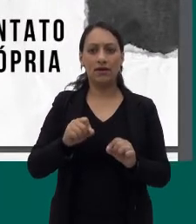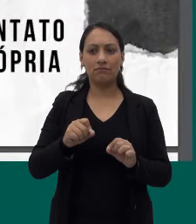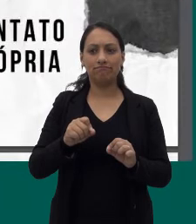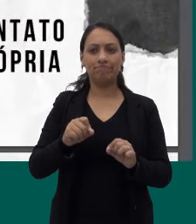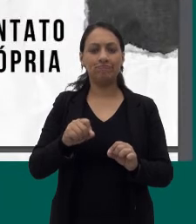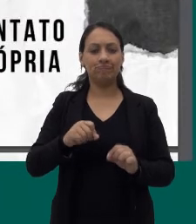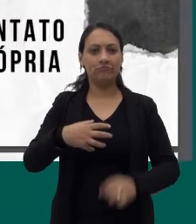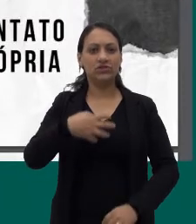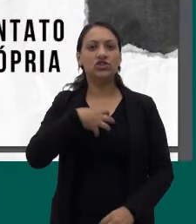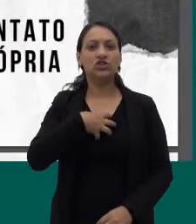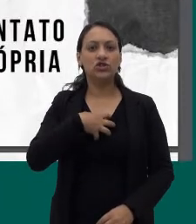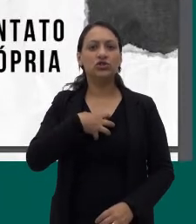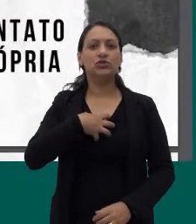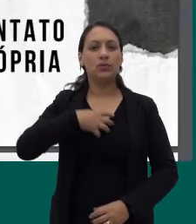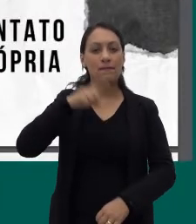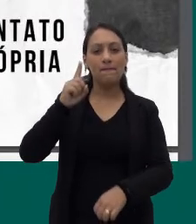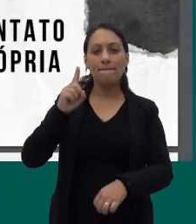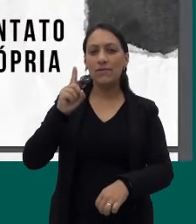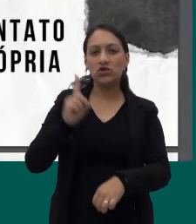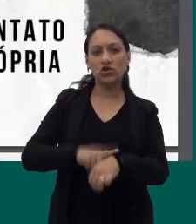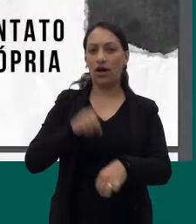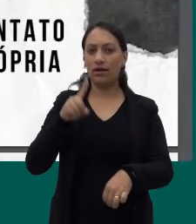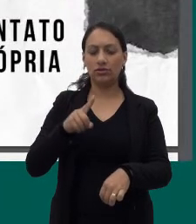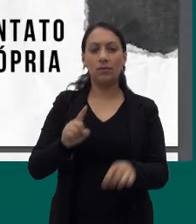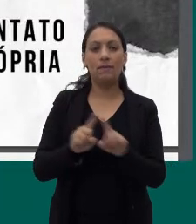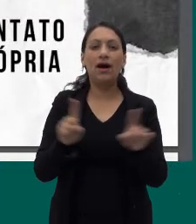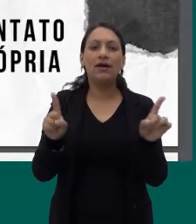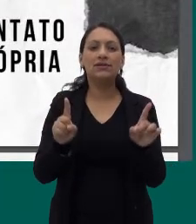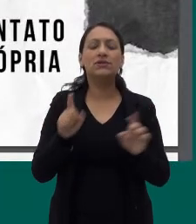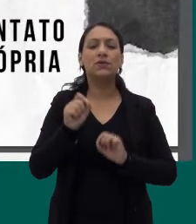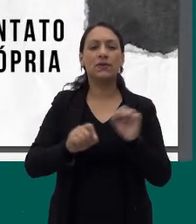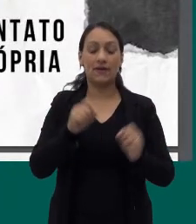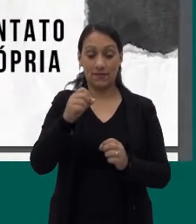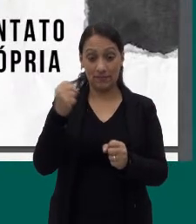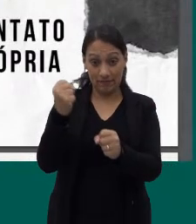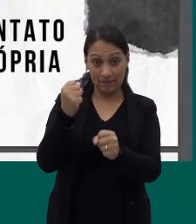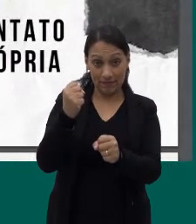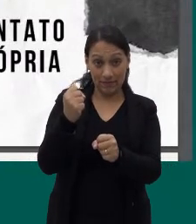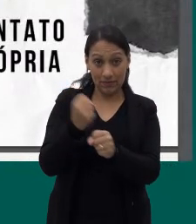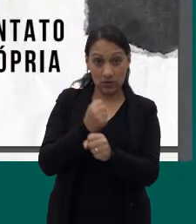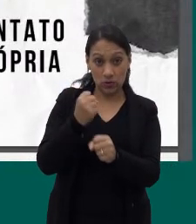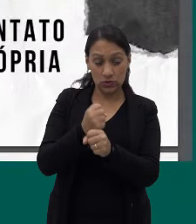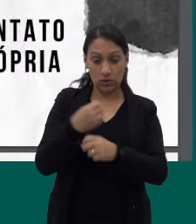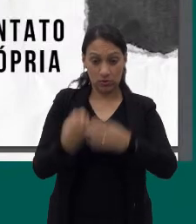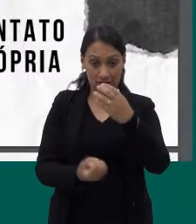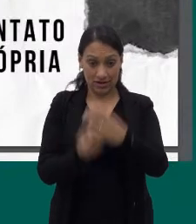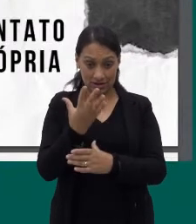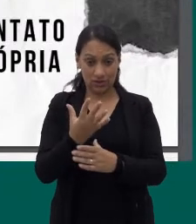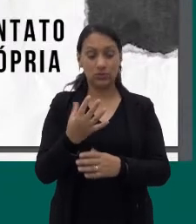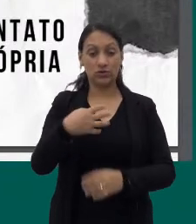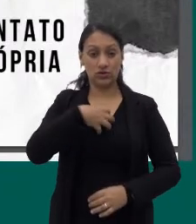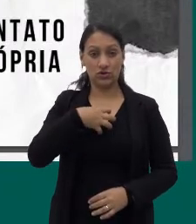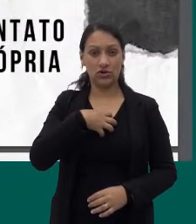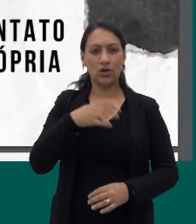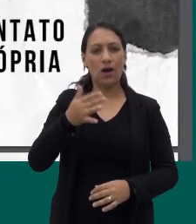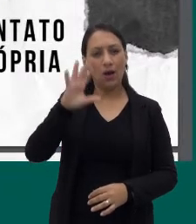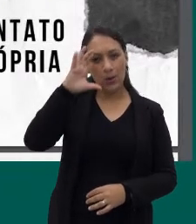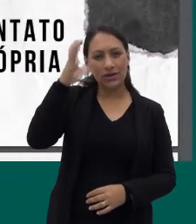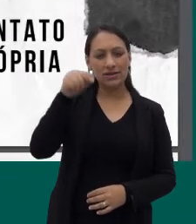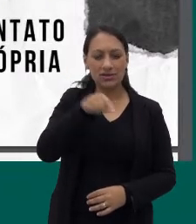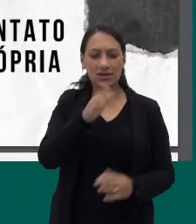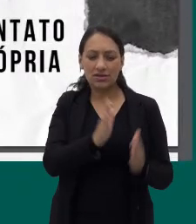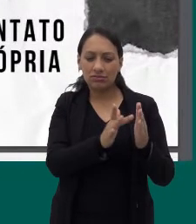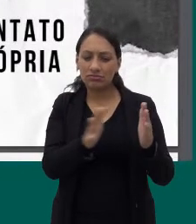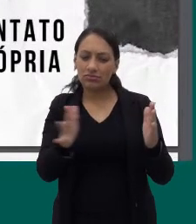tempo. Então, acho que a criação desse sentido acontece nesse meio, né? Que é o que a gente comentou antes, assim,